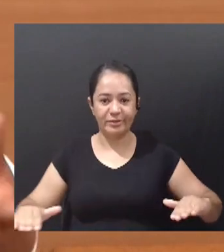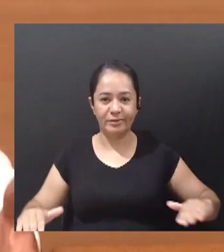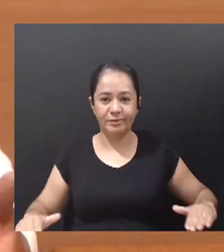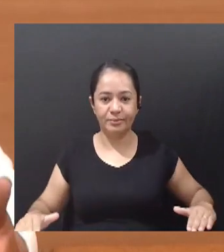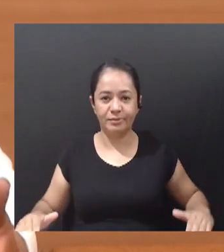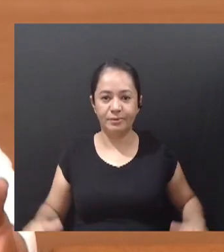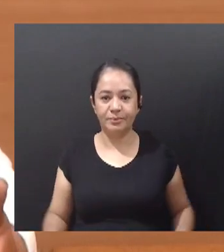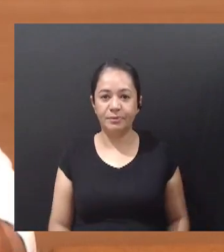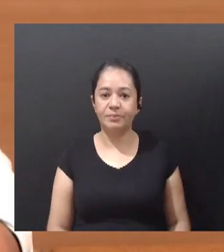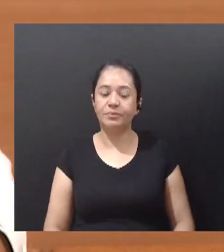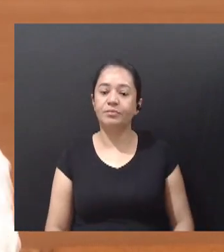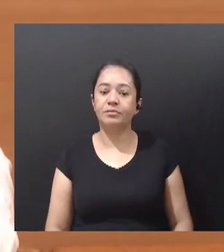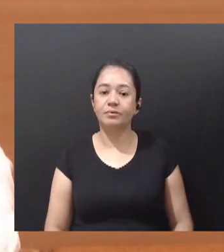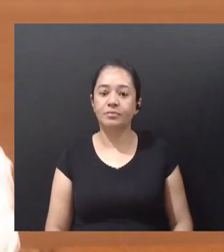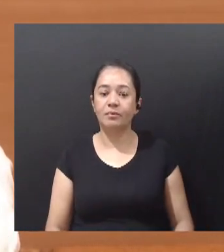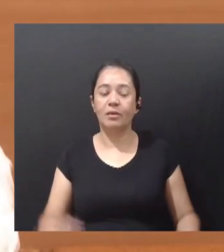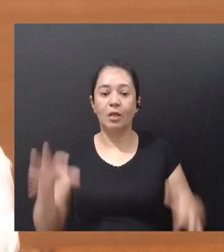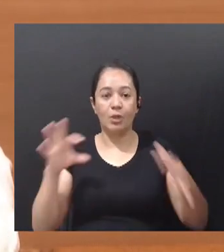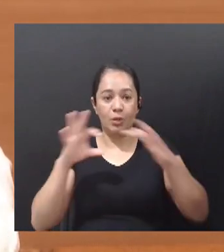o Conexão Periférica,